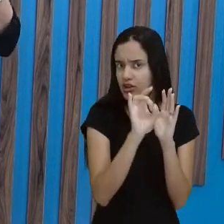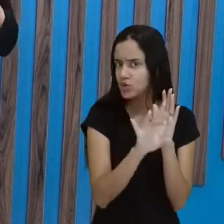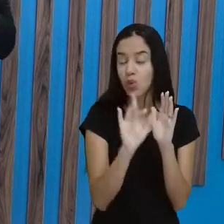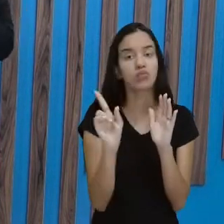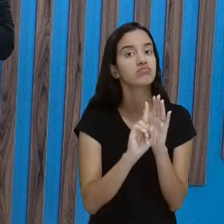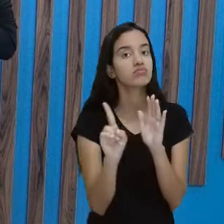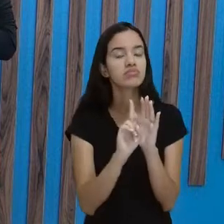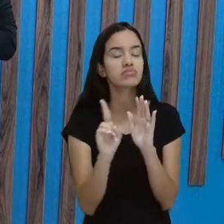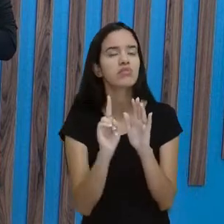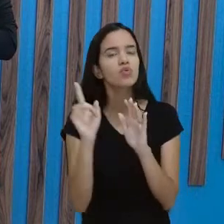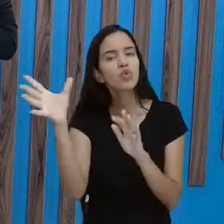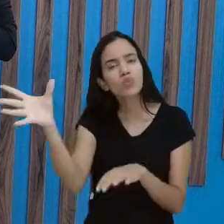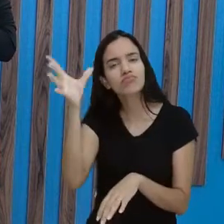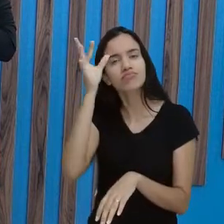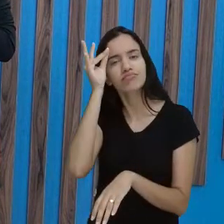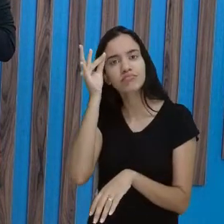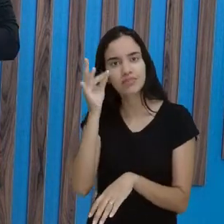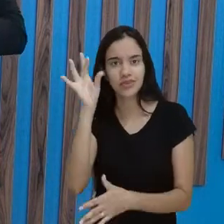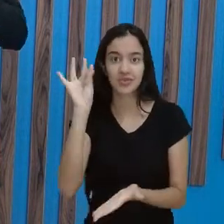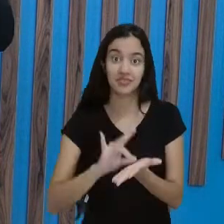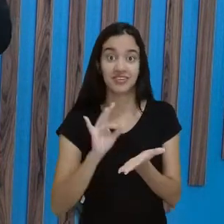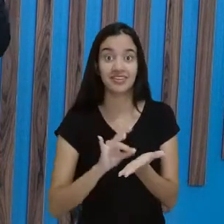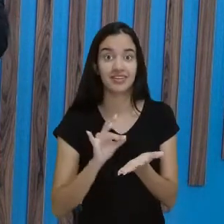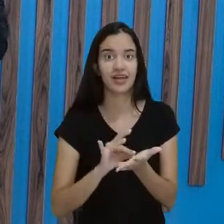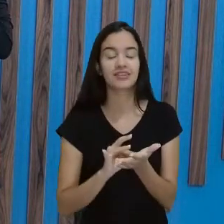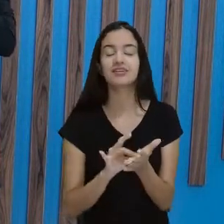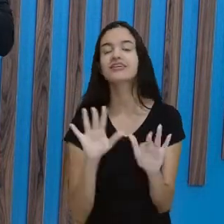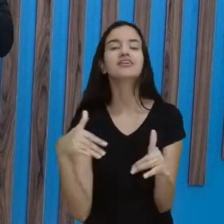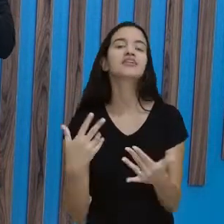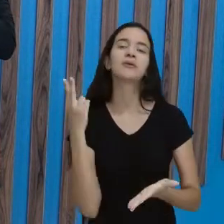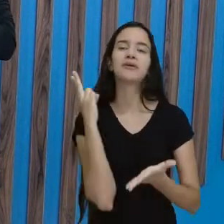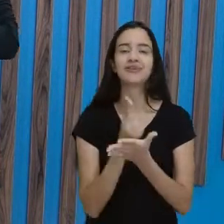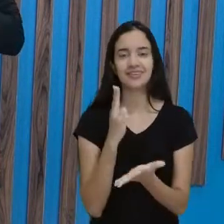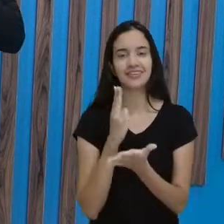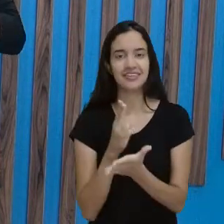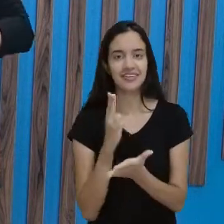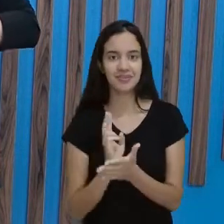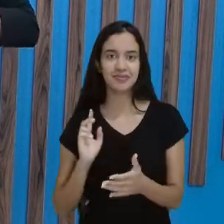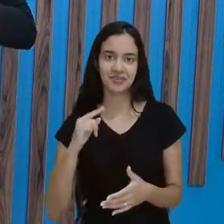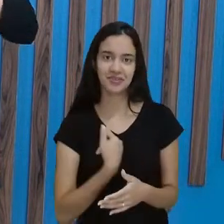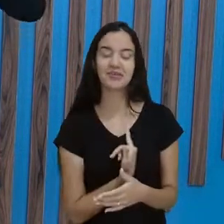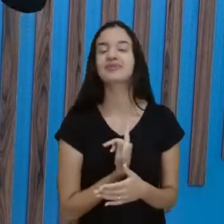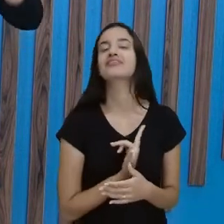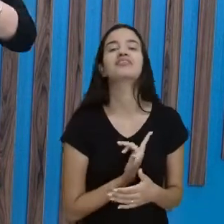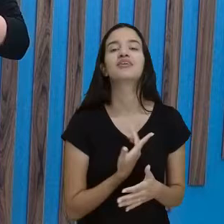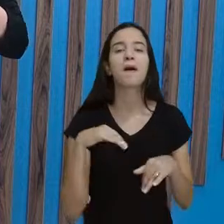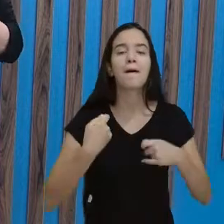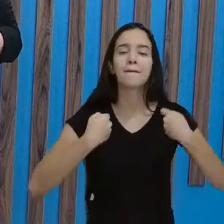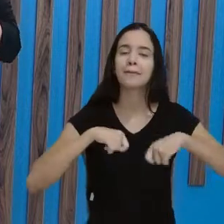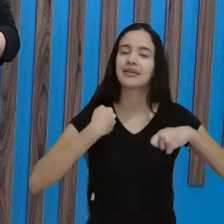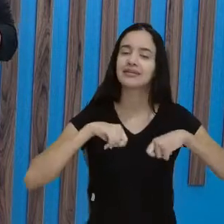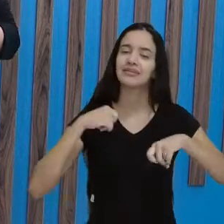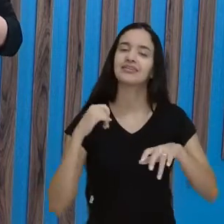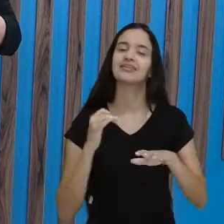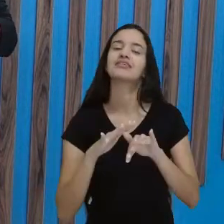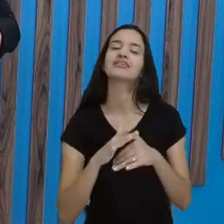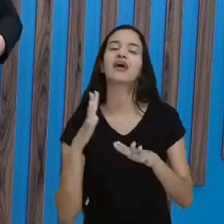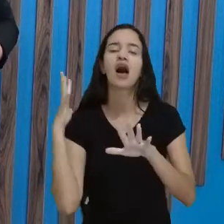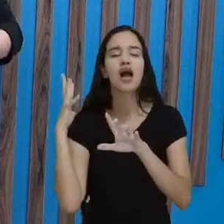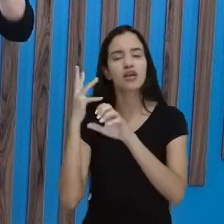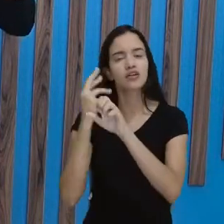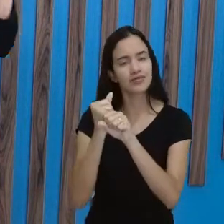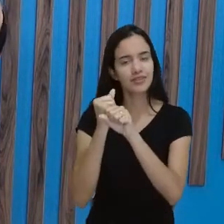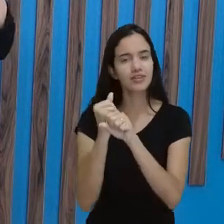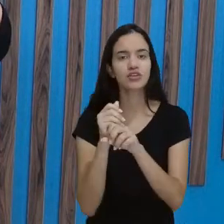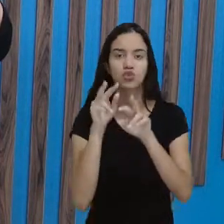não internaliza, não é verdade? Então, sempre a gente precisa ficar revisando os